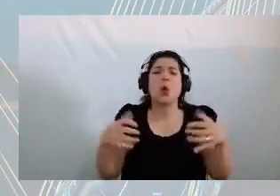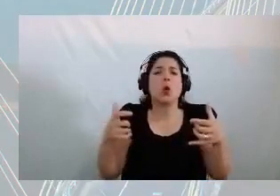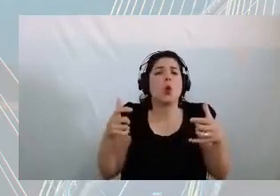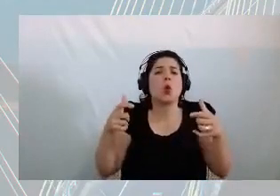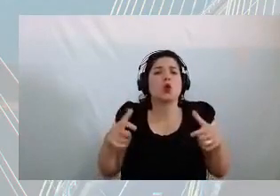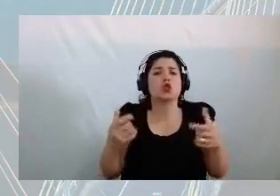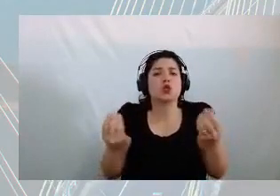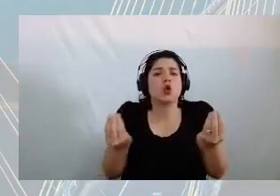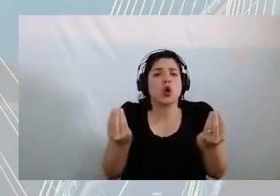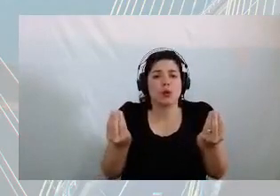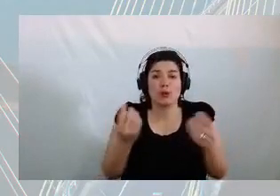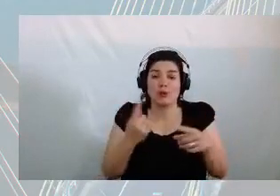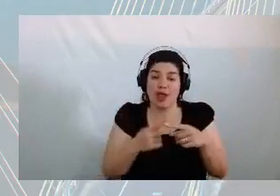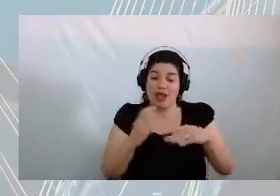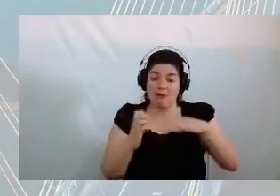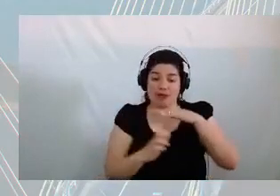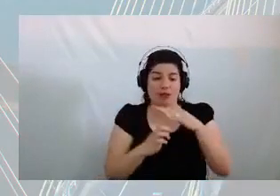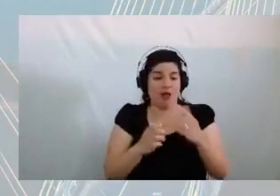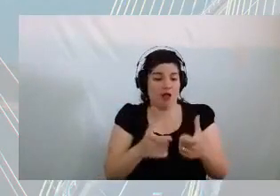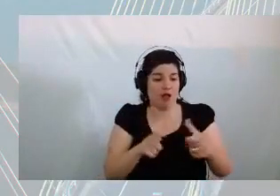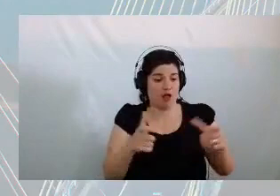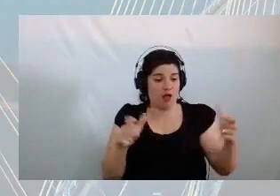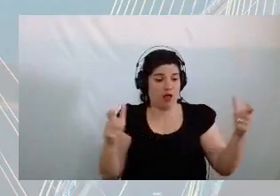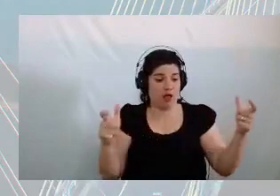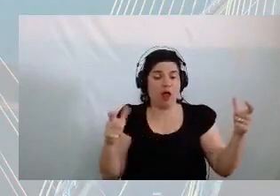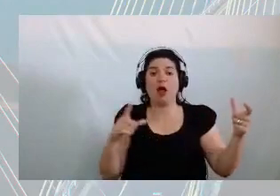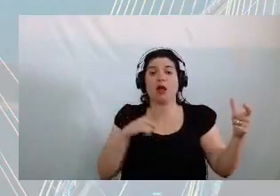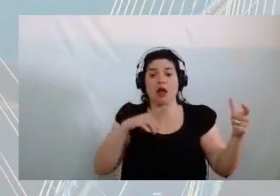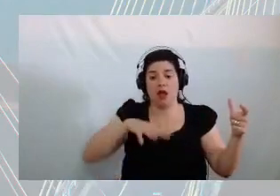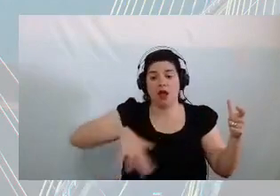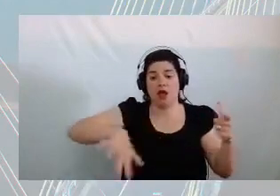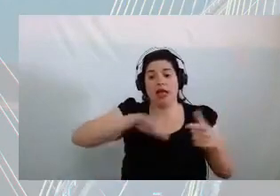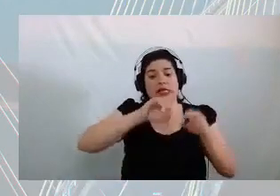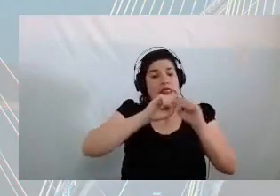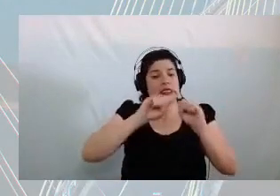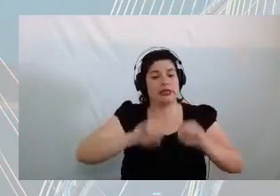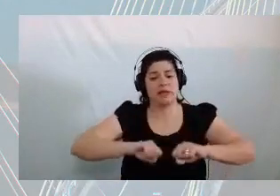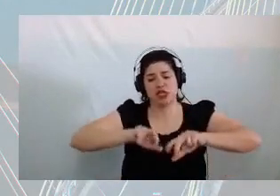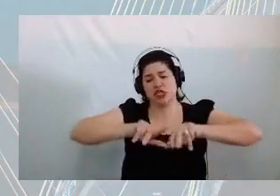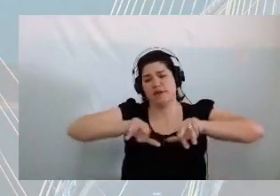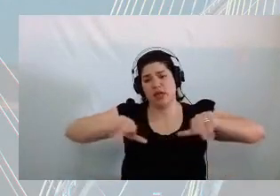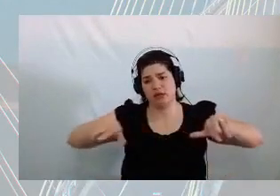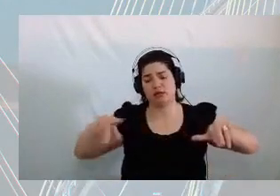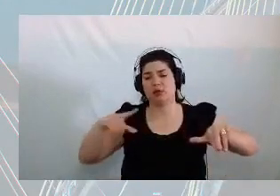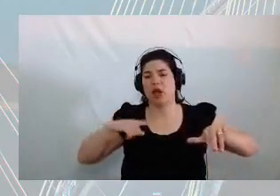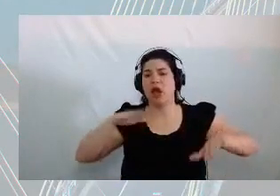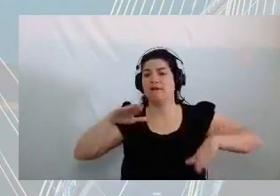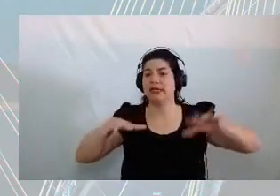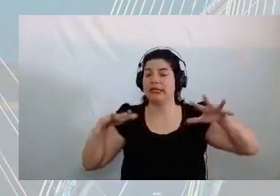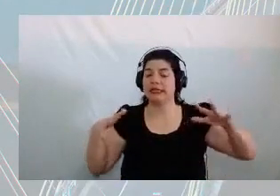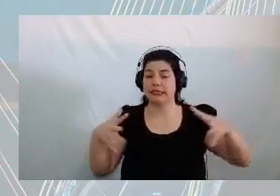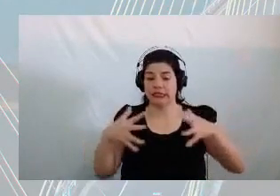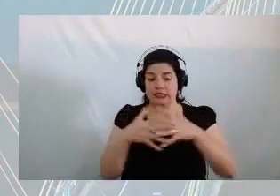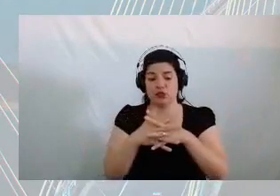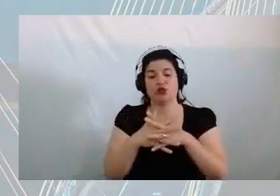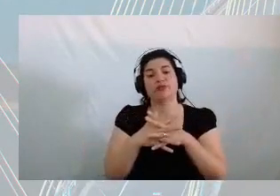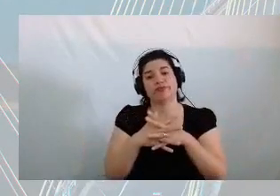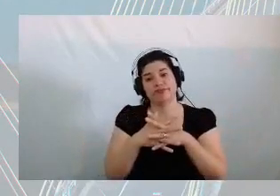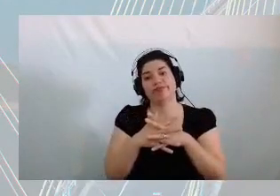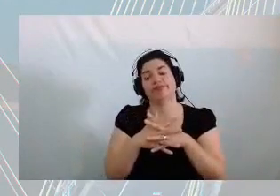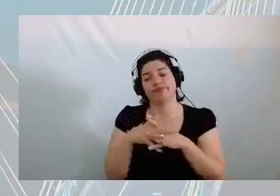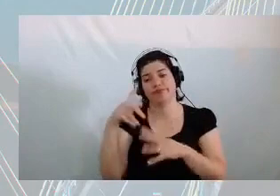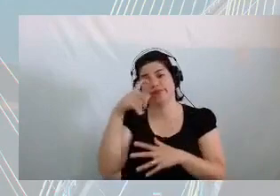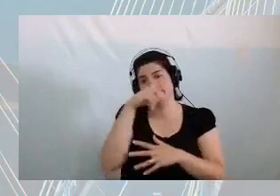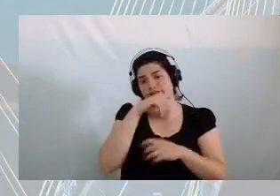vão crescendo, as áreas ali têm sistemas diversos, integrações às vezes complexas, e isso pode ser